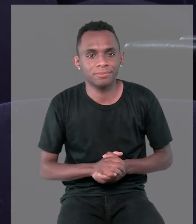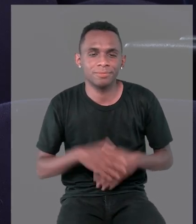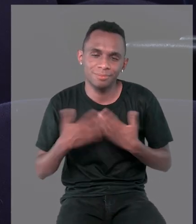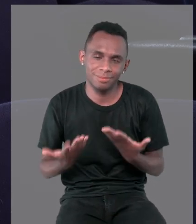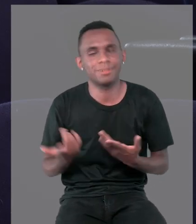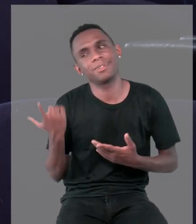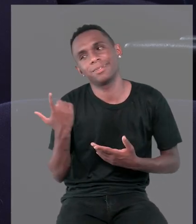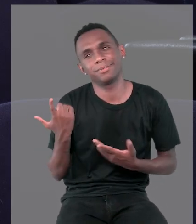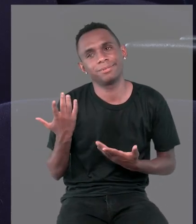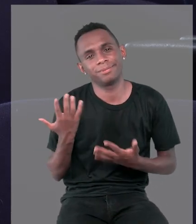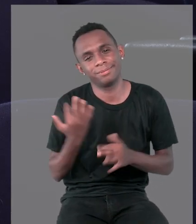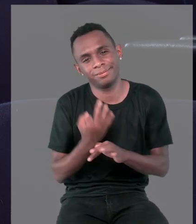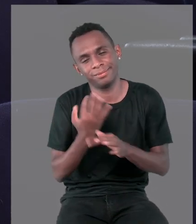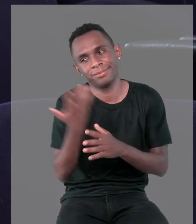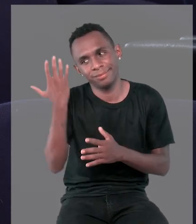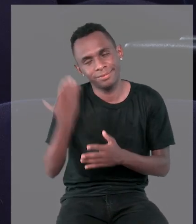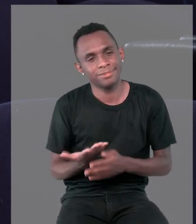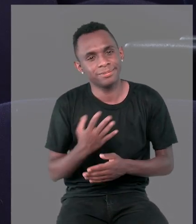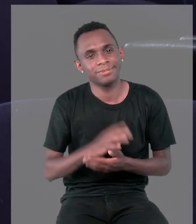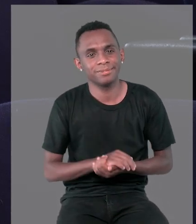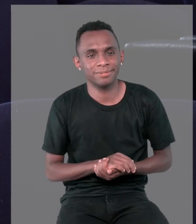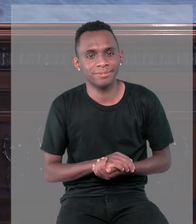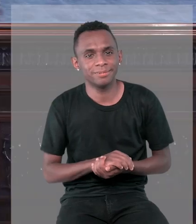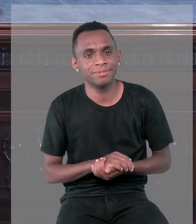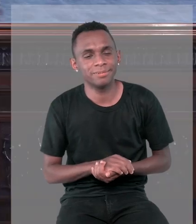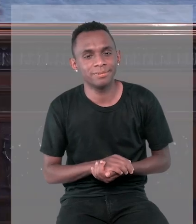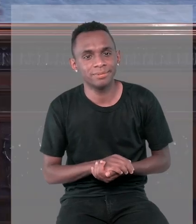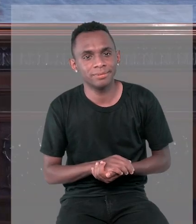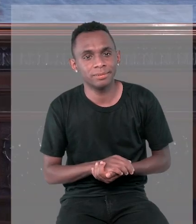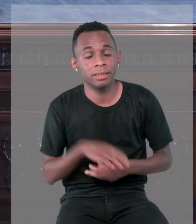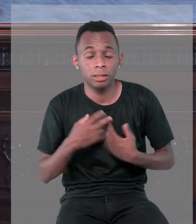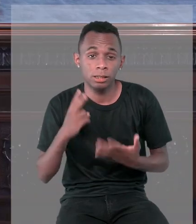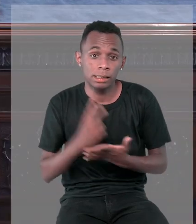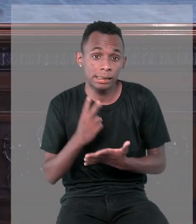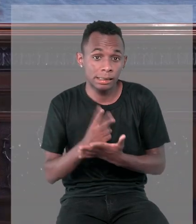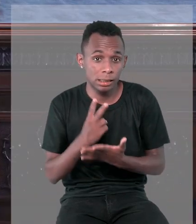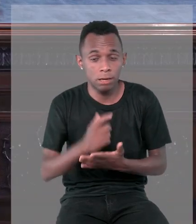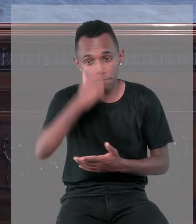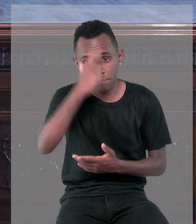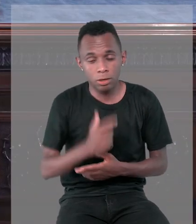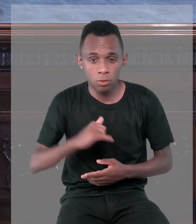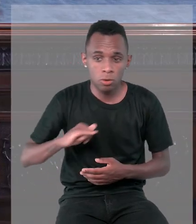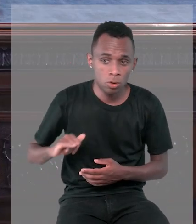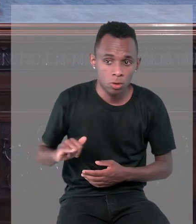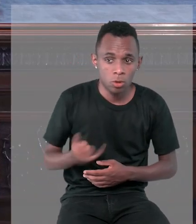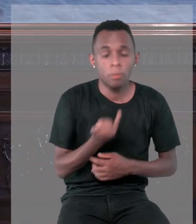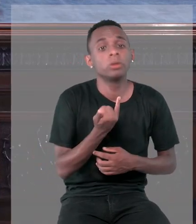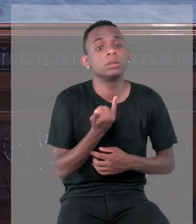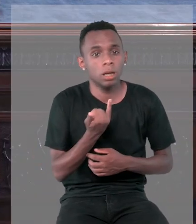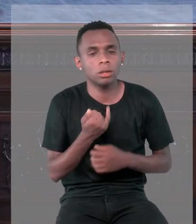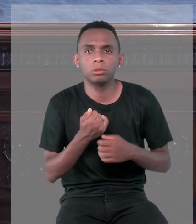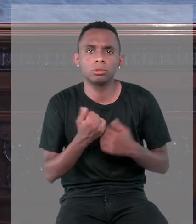Bondade e exagero aqui do Gifone. É o seguinte, toda vez que eu tenho oportunidade